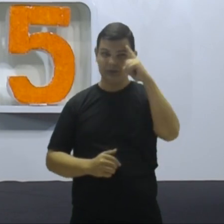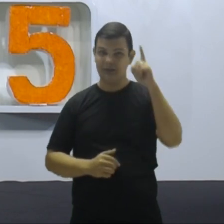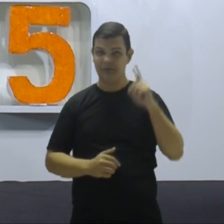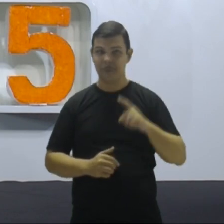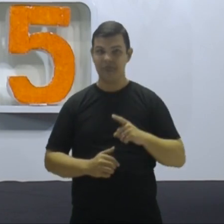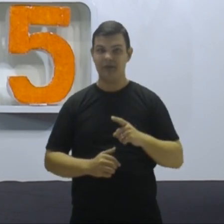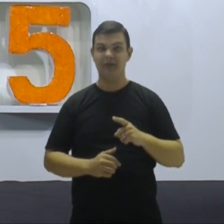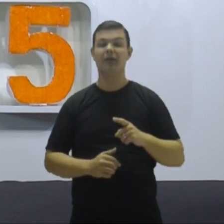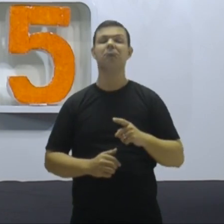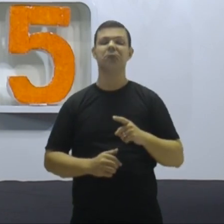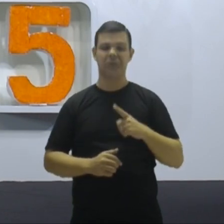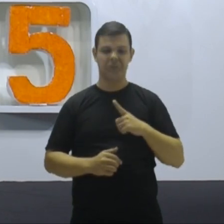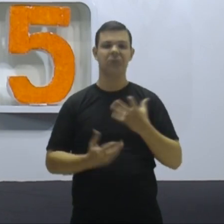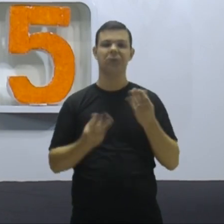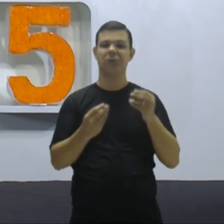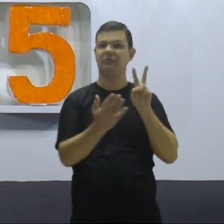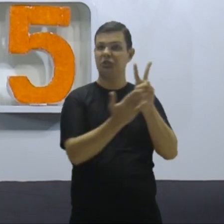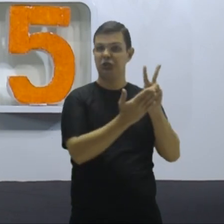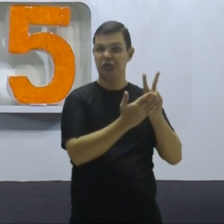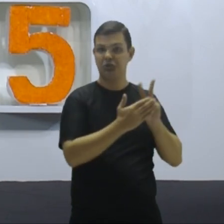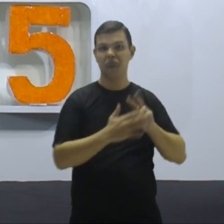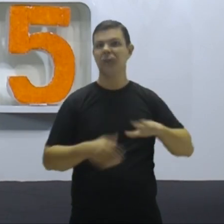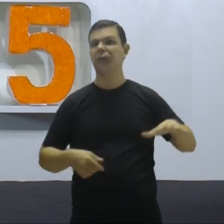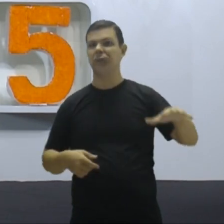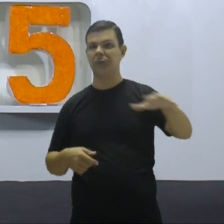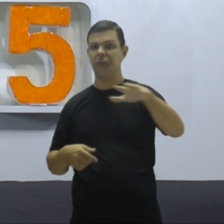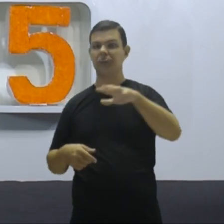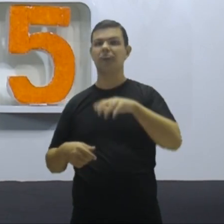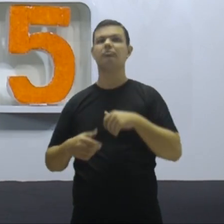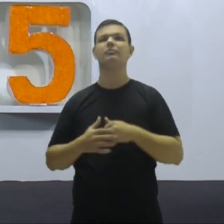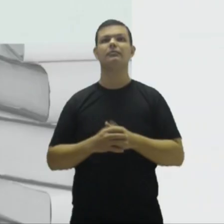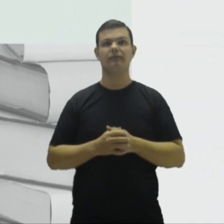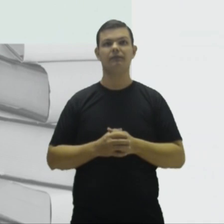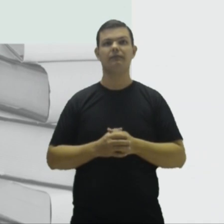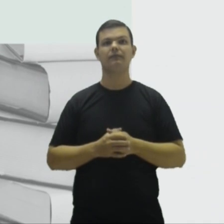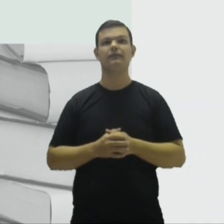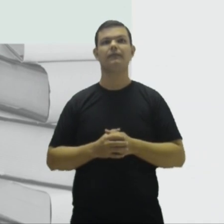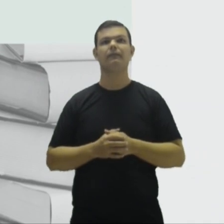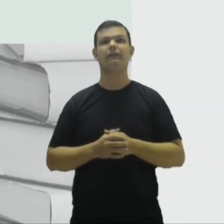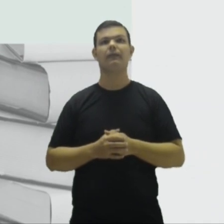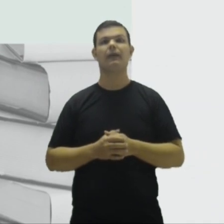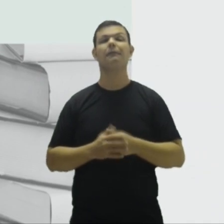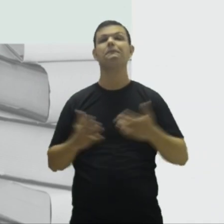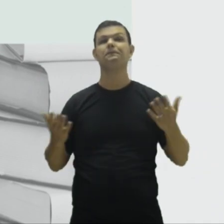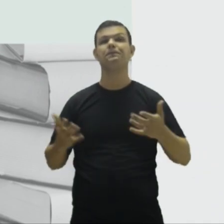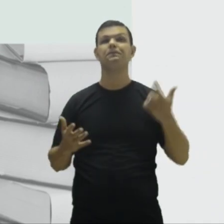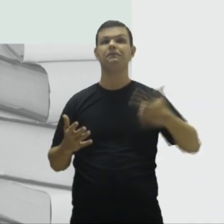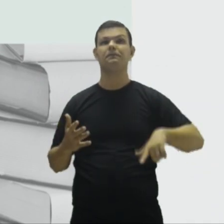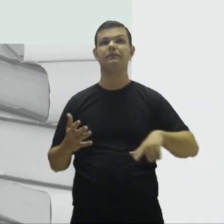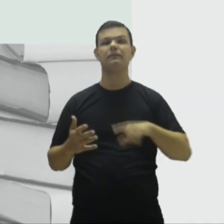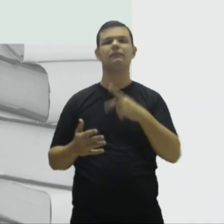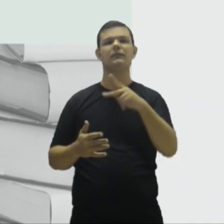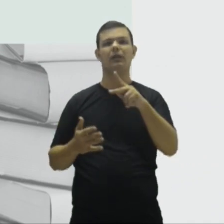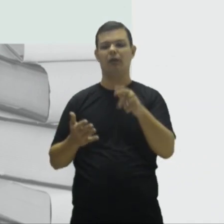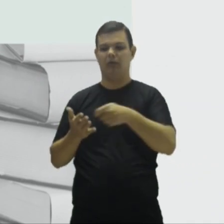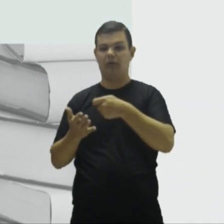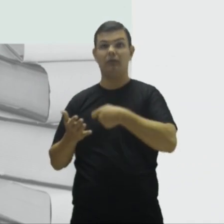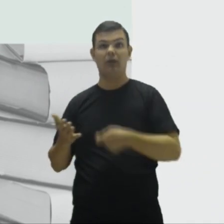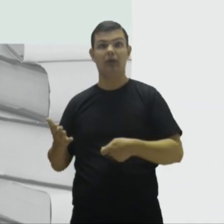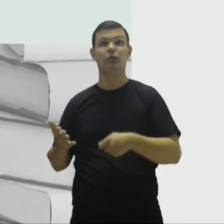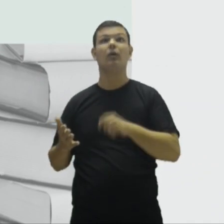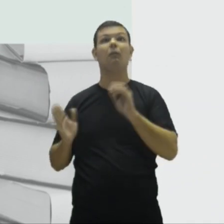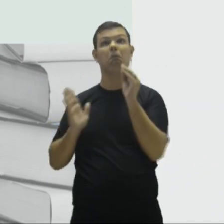índio aqui perto da gente. Pois tem, bastante. Agora, vamos lá. No seu caderno você tem que anotar